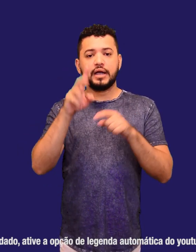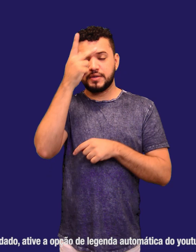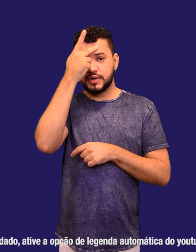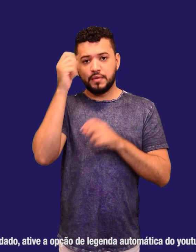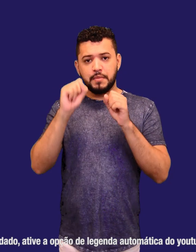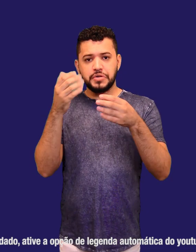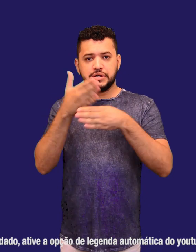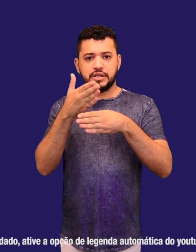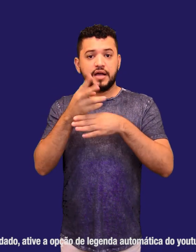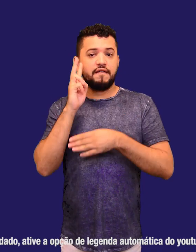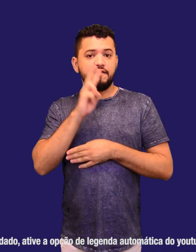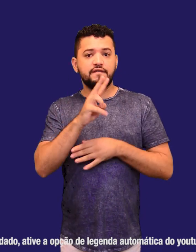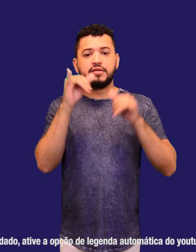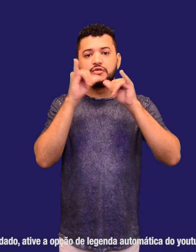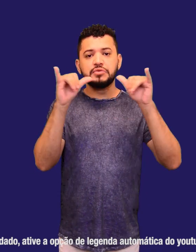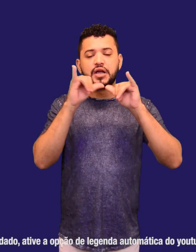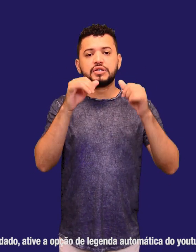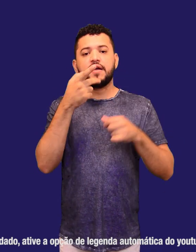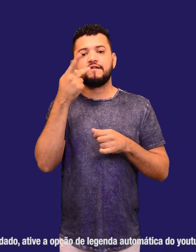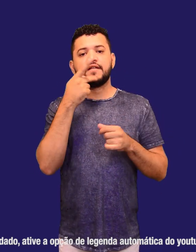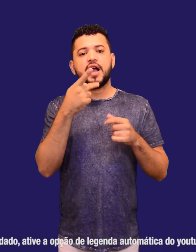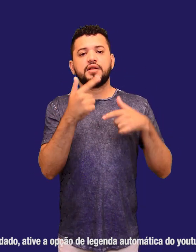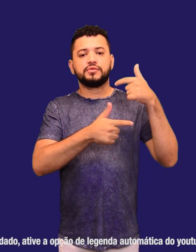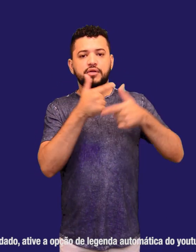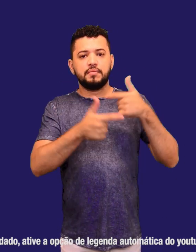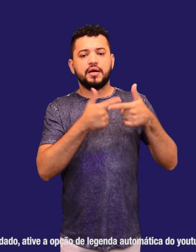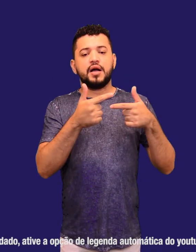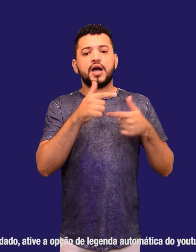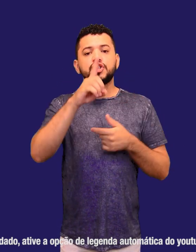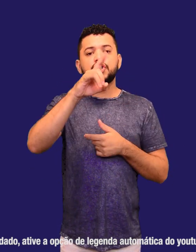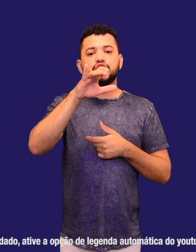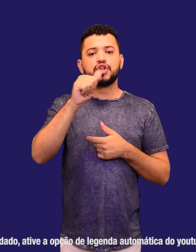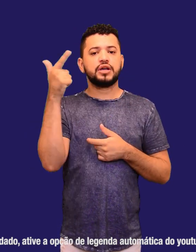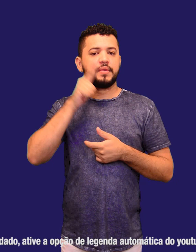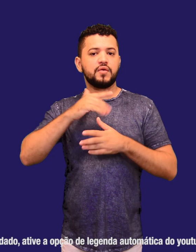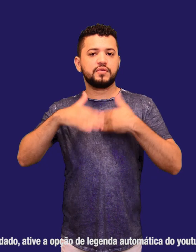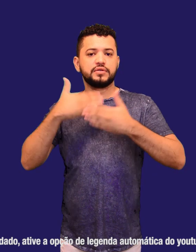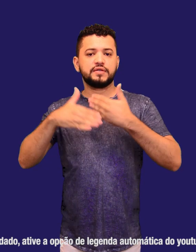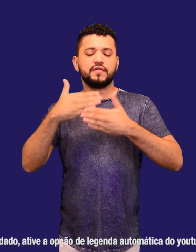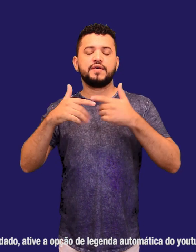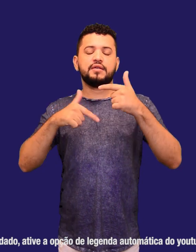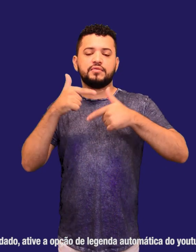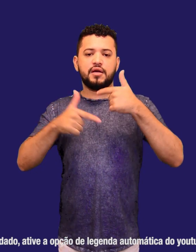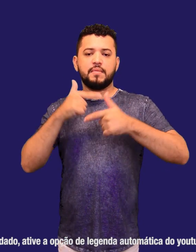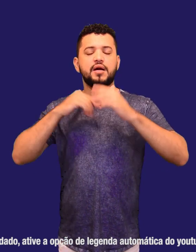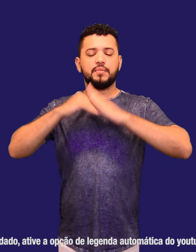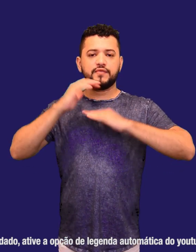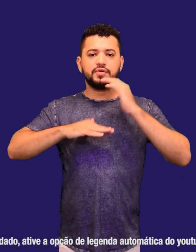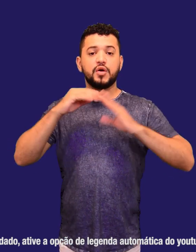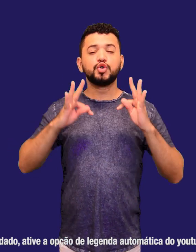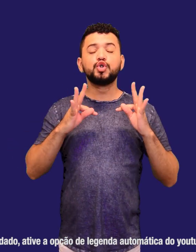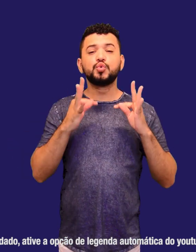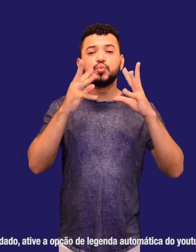a publicações relacionadas à empregabilidade e dicas para desenvolvimento de carreira, e todos os serviços são oferecidos